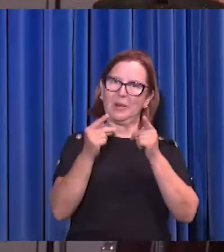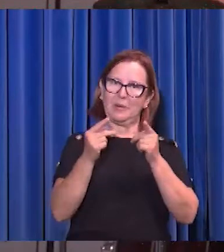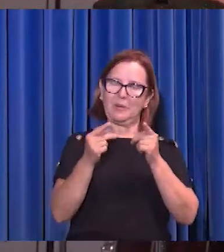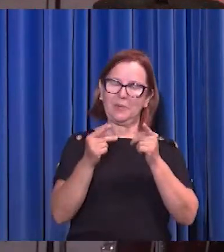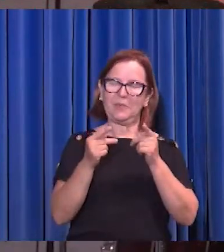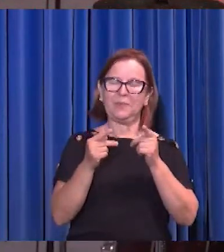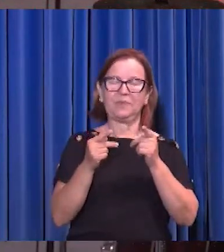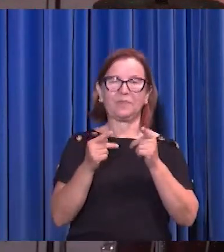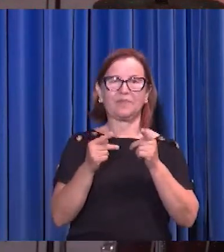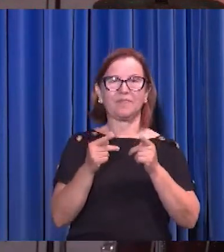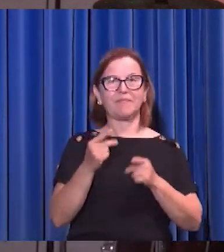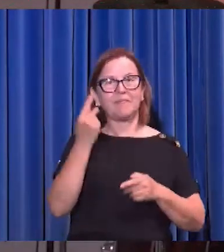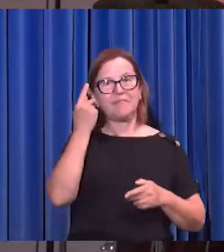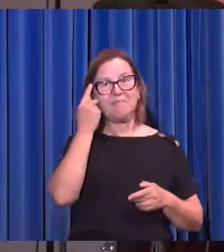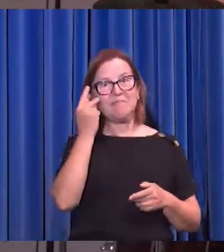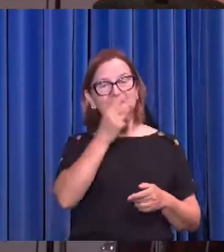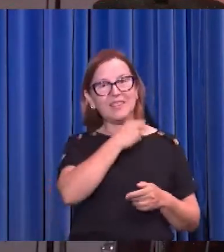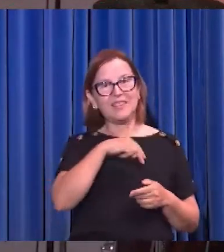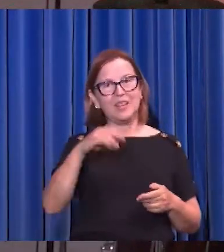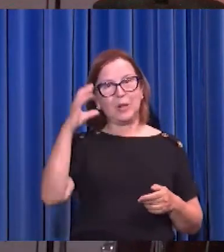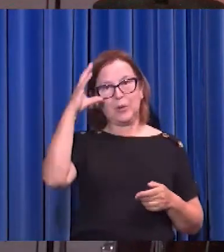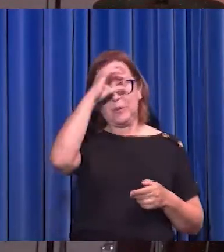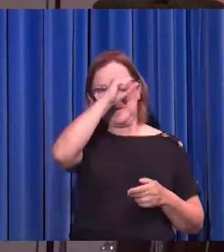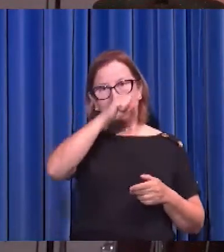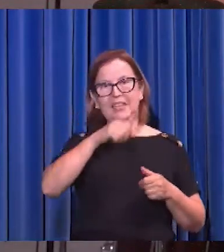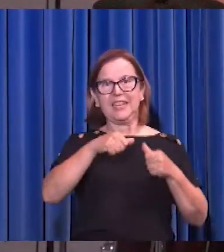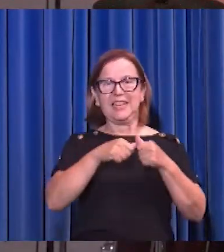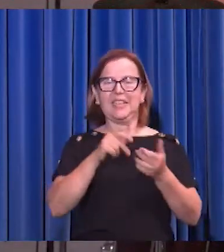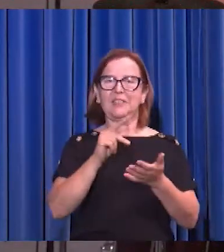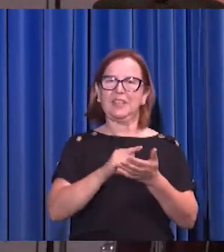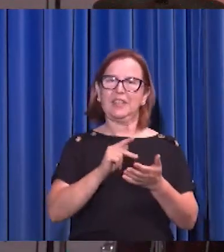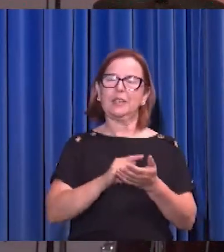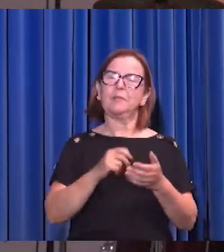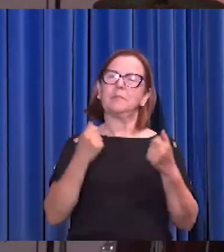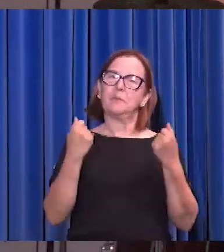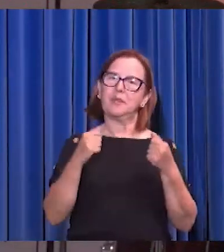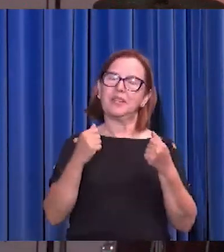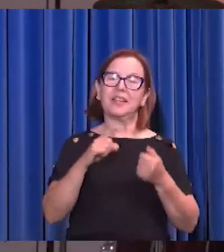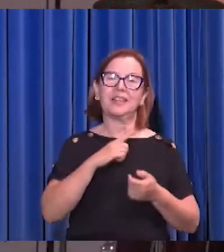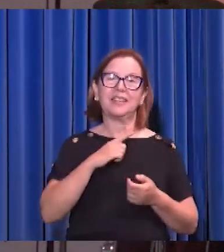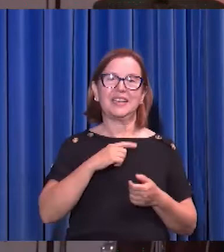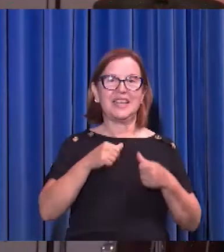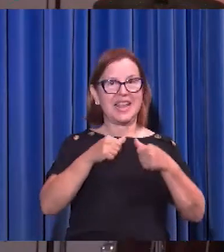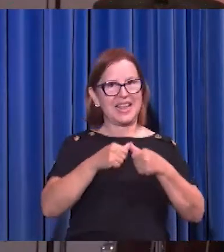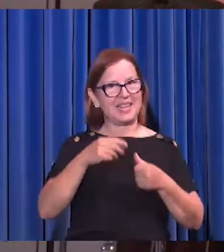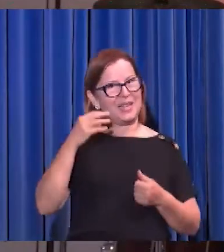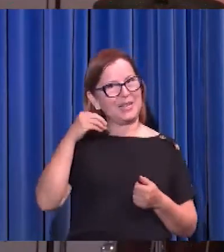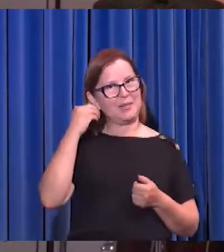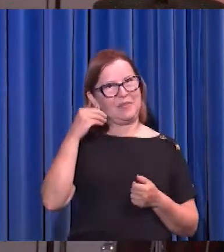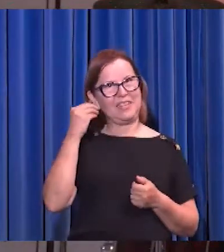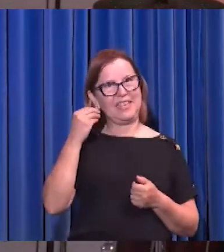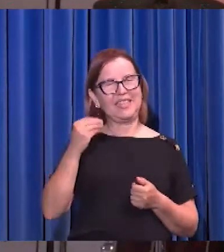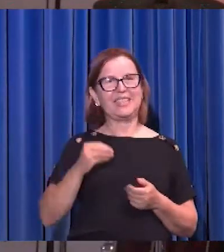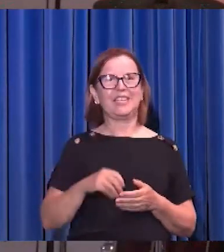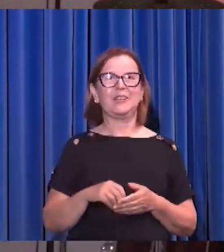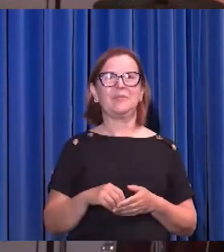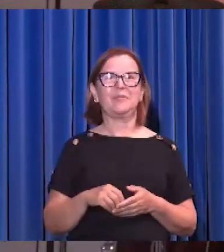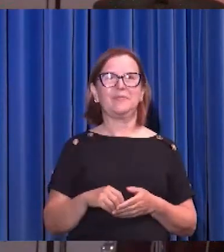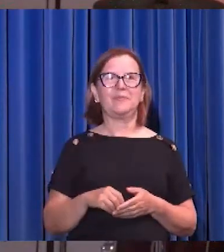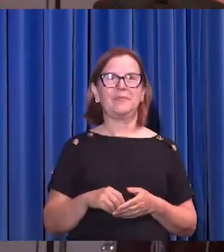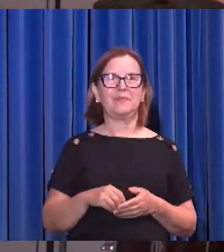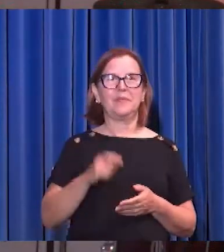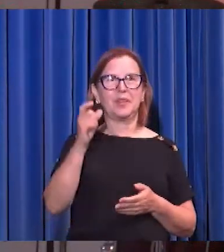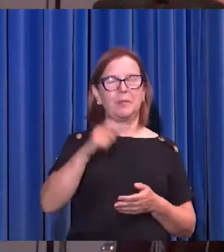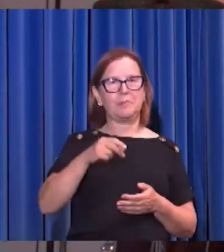pudesse compreender essa verdade, ele precisaria passar por essa experiência. O homem